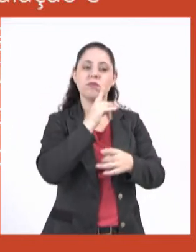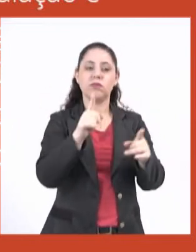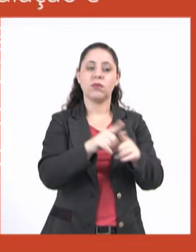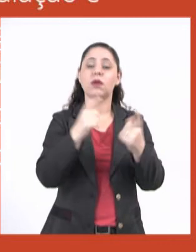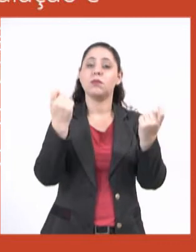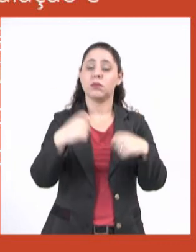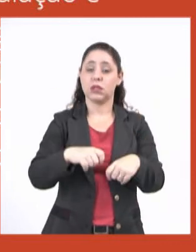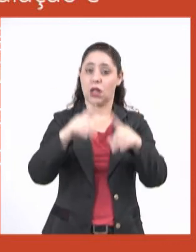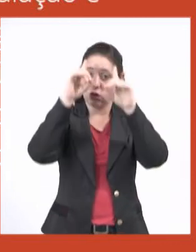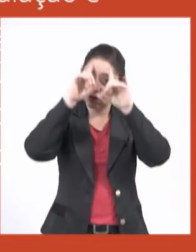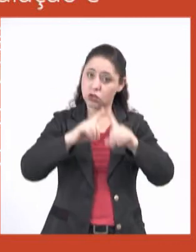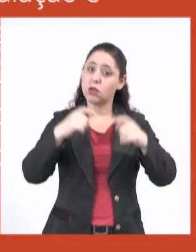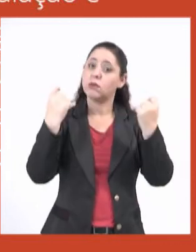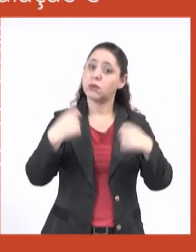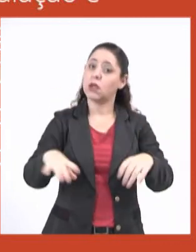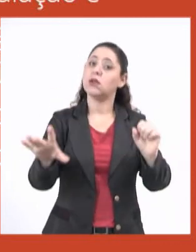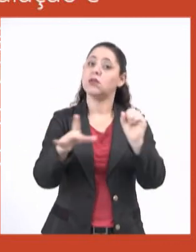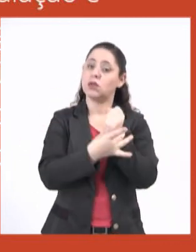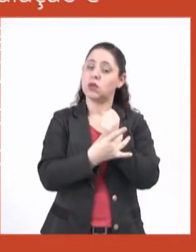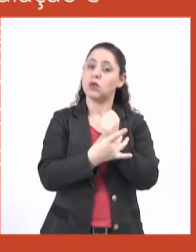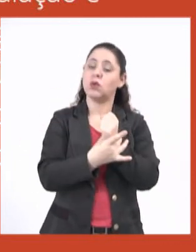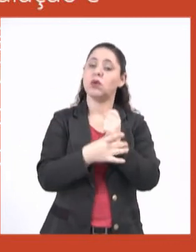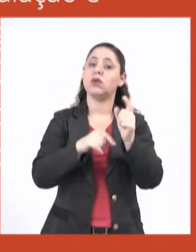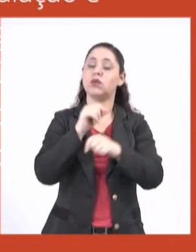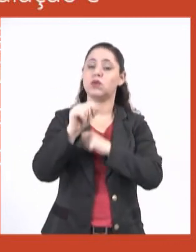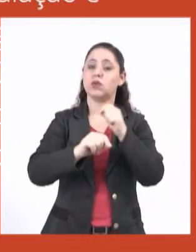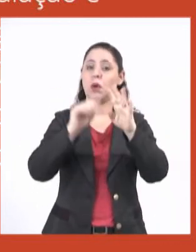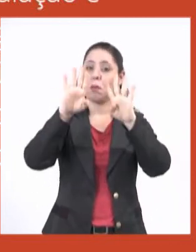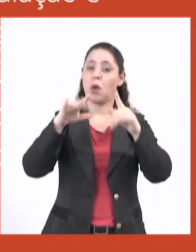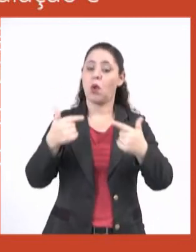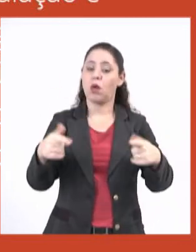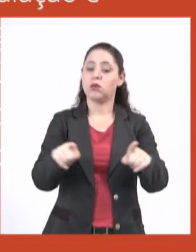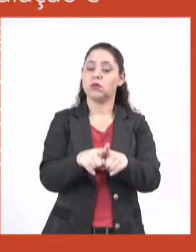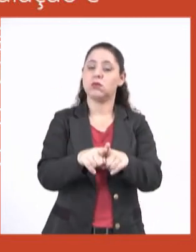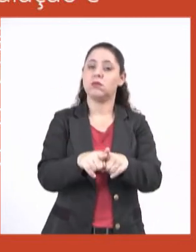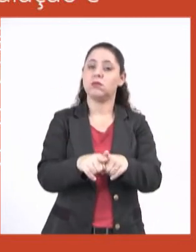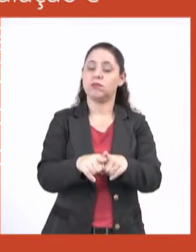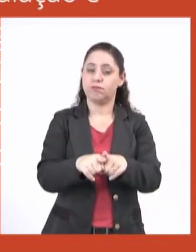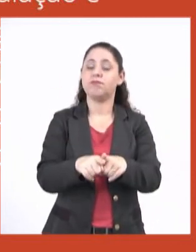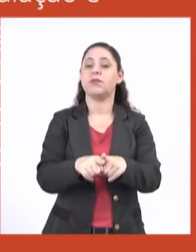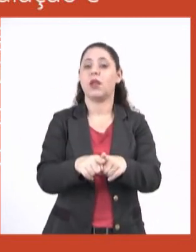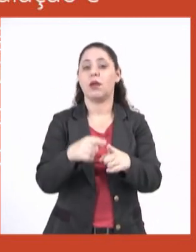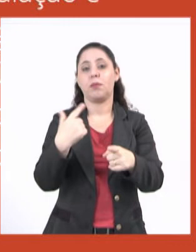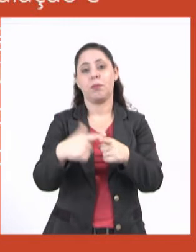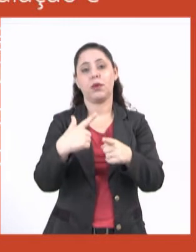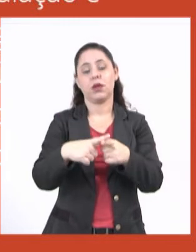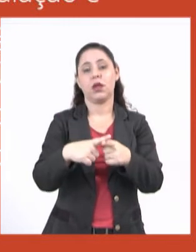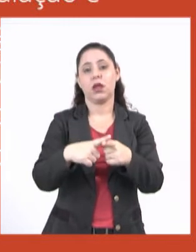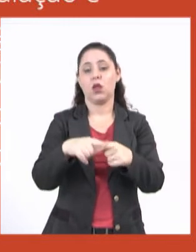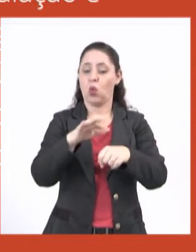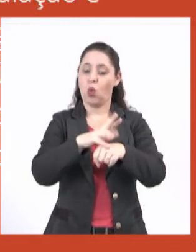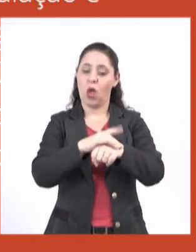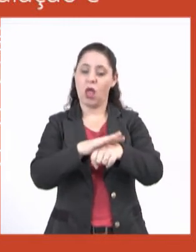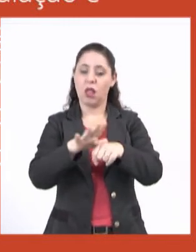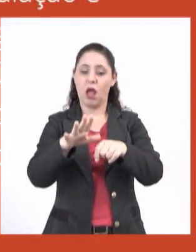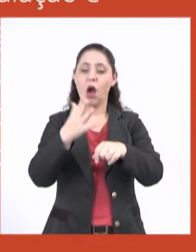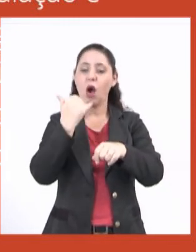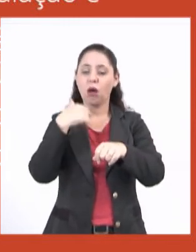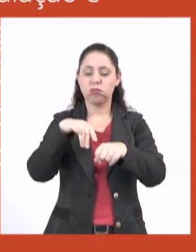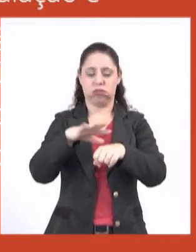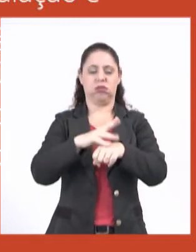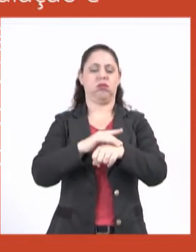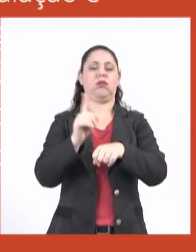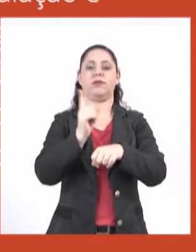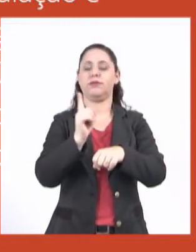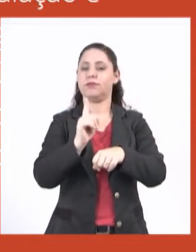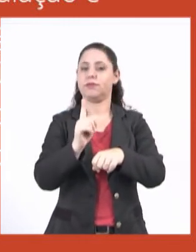ser digna, ela tem que ser segura do ponto de vista microbiológico e também epidemiológico, de forma que ela não promova doença. Então, eu